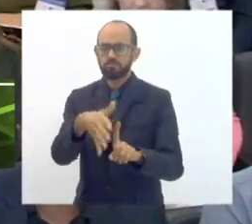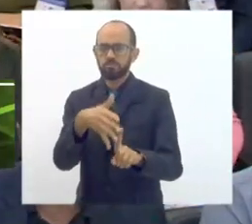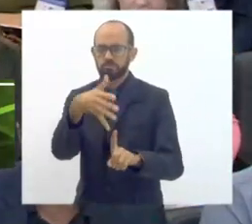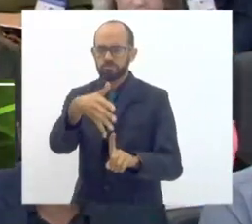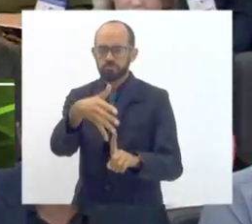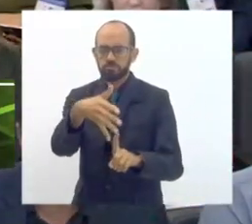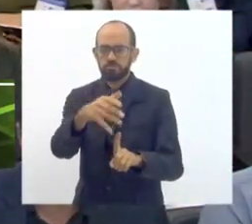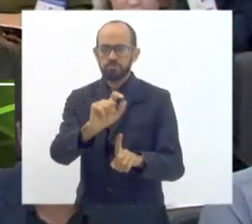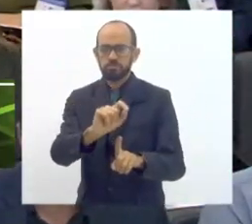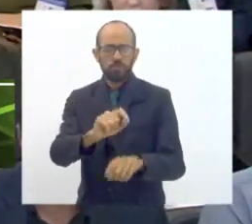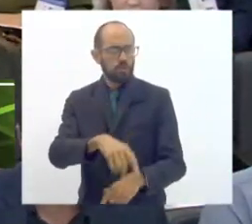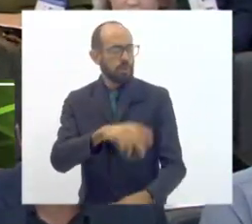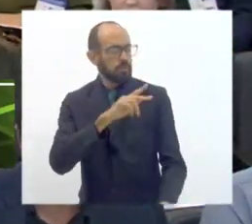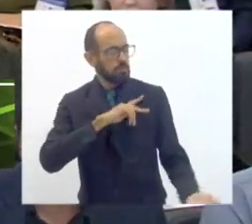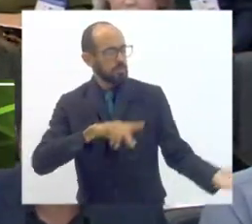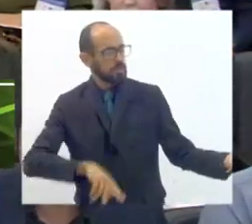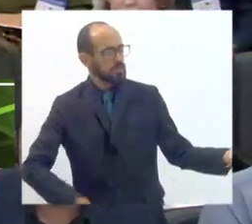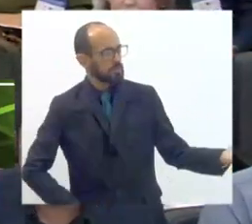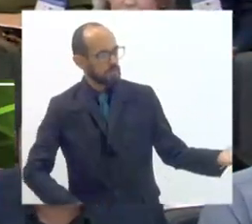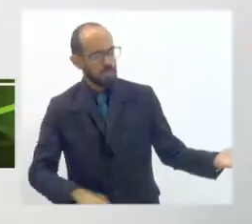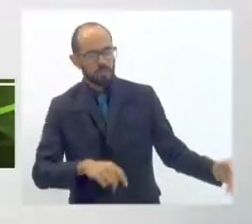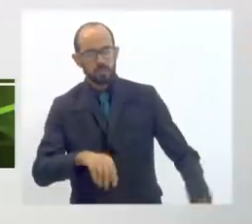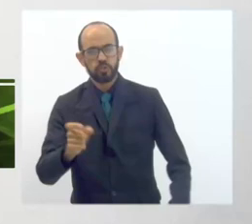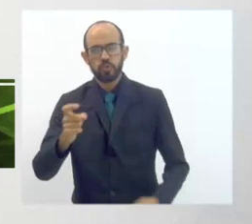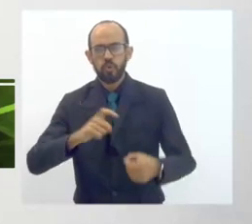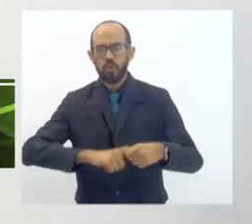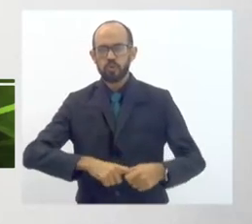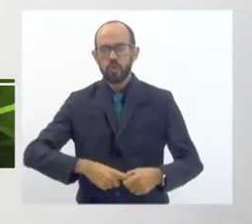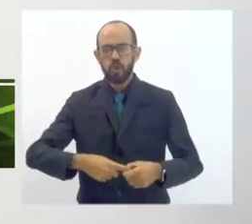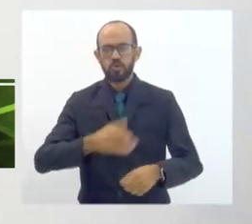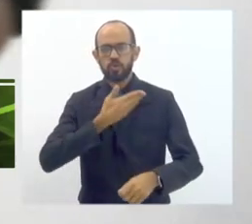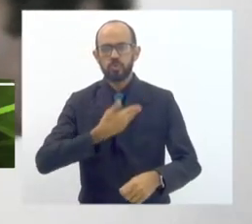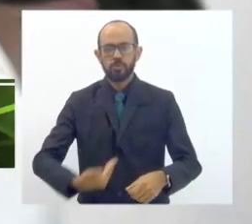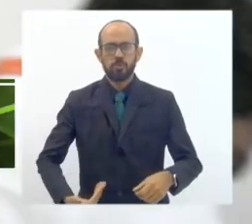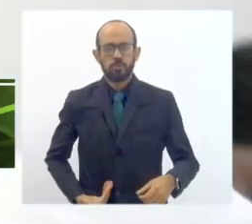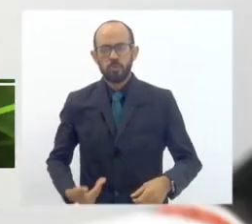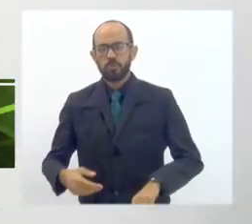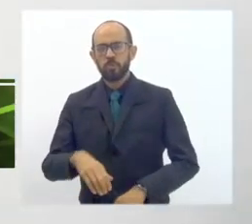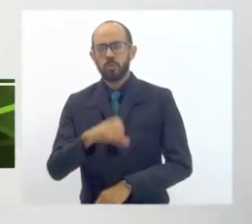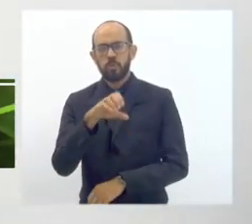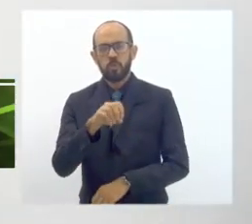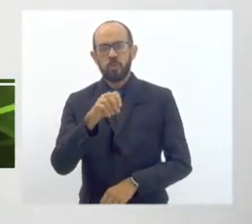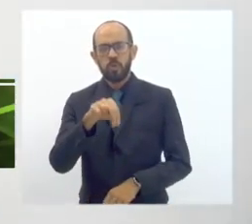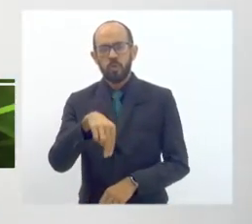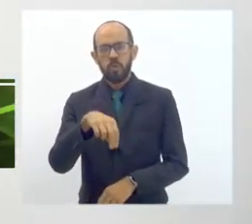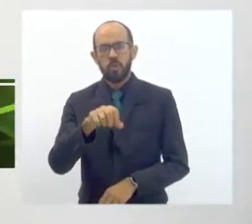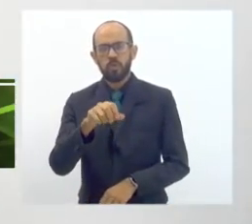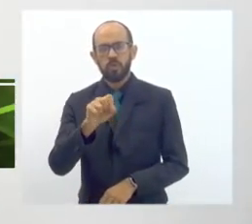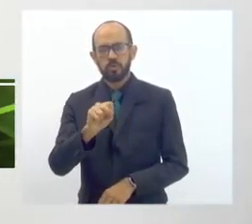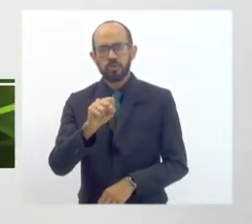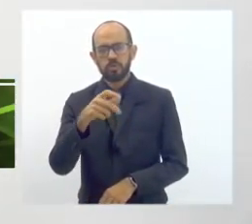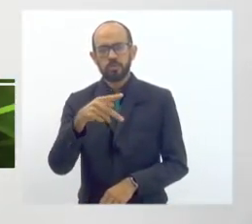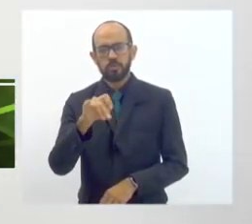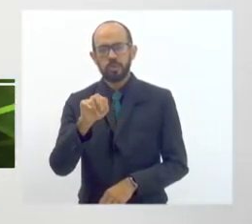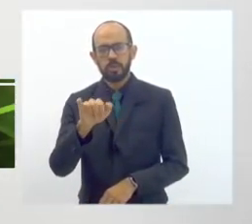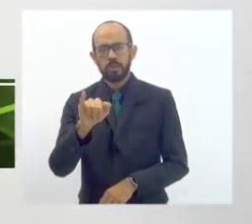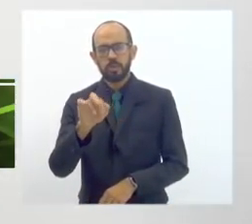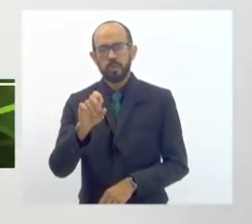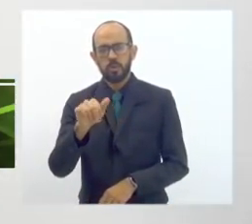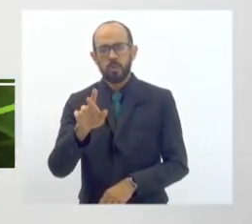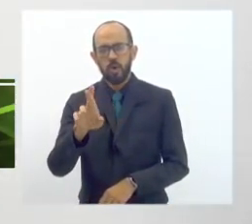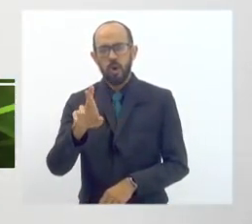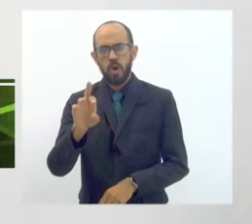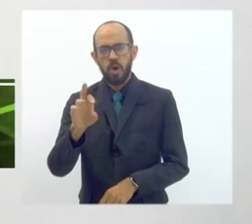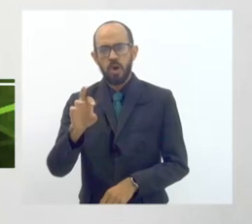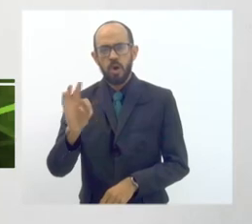passo a palavra para o presidente do Consórcio Público do Noroeste, Conspinó, o prefeito de Itaperuna, Alfredo Paulo